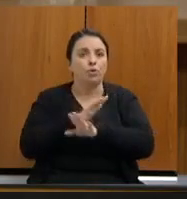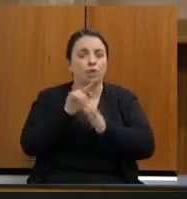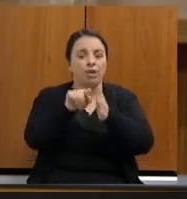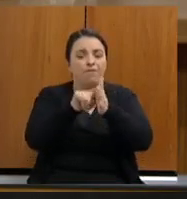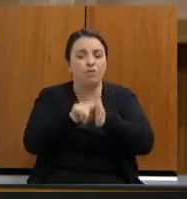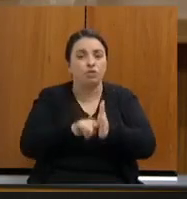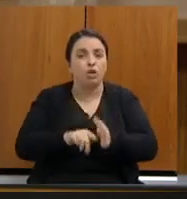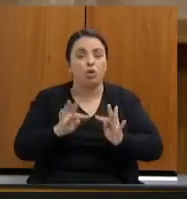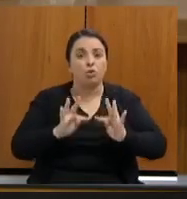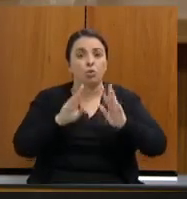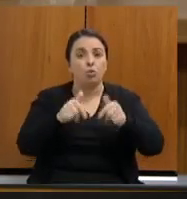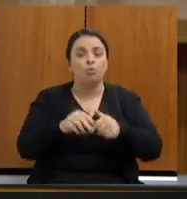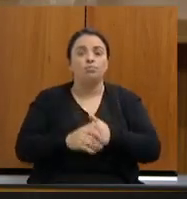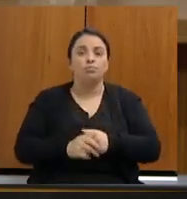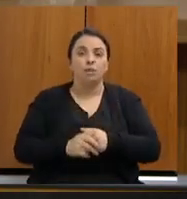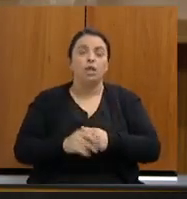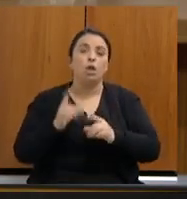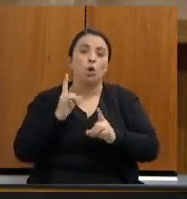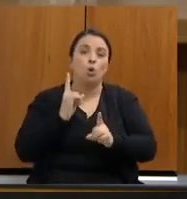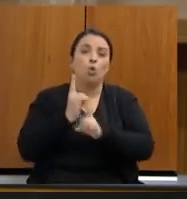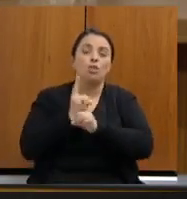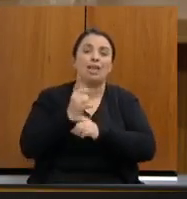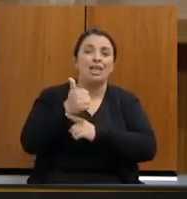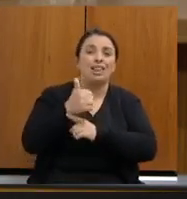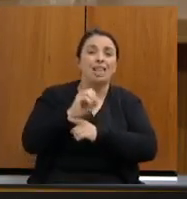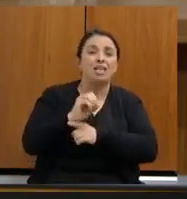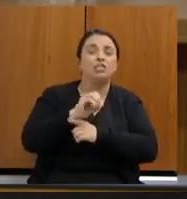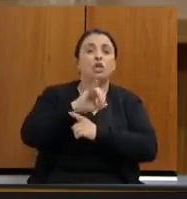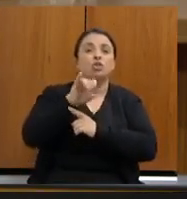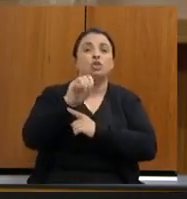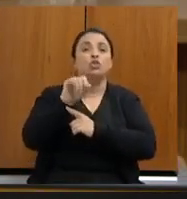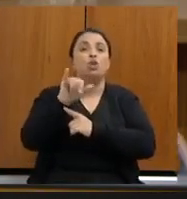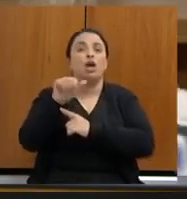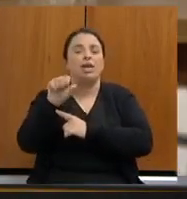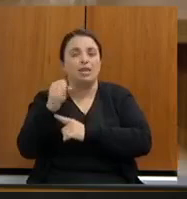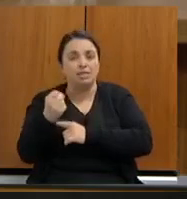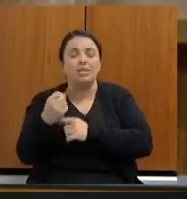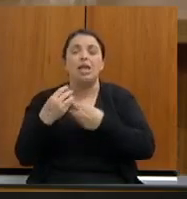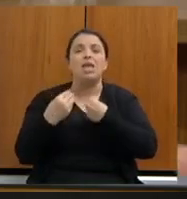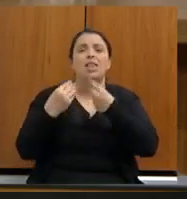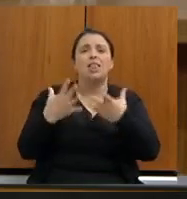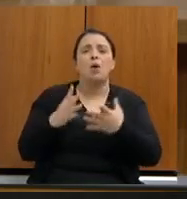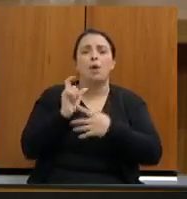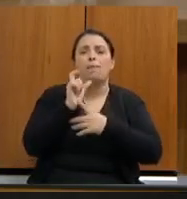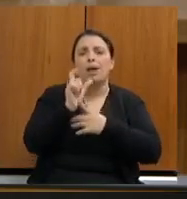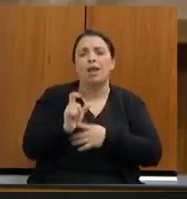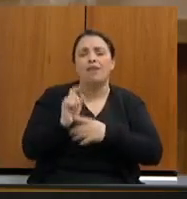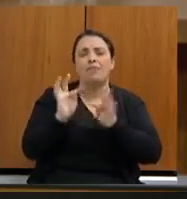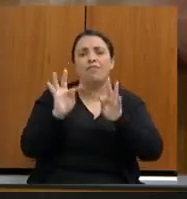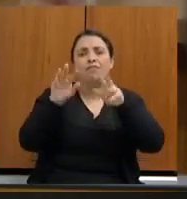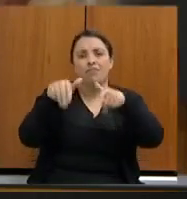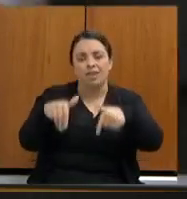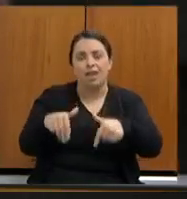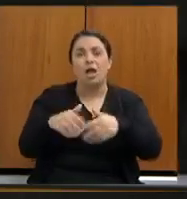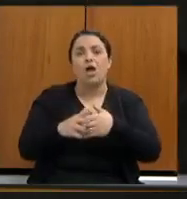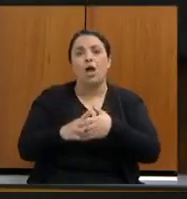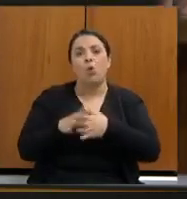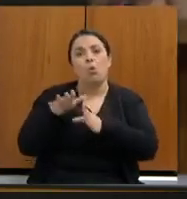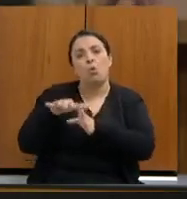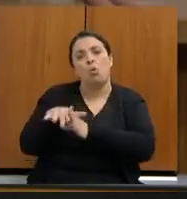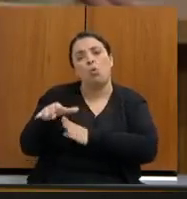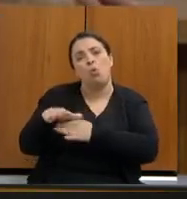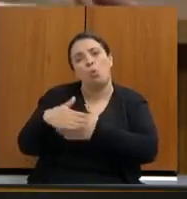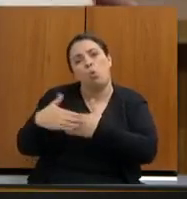e identificar as dez joias e darmos uma palavra final um consolo final as